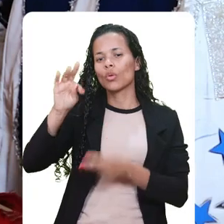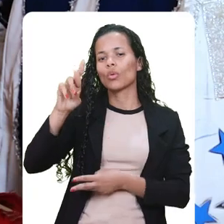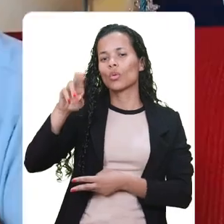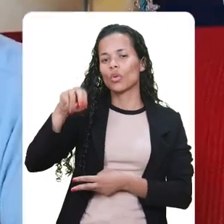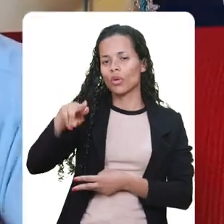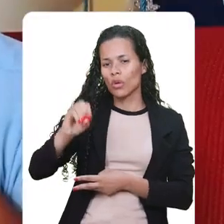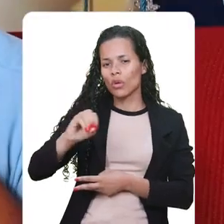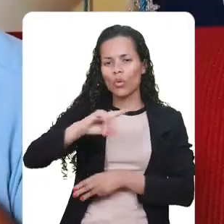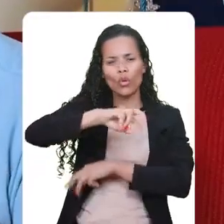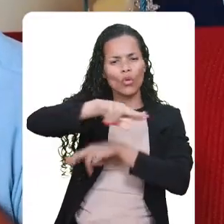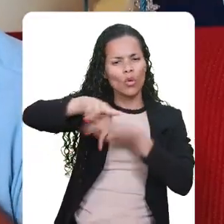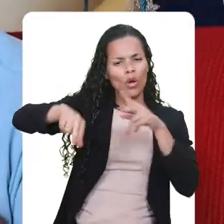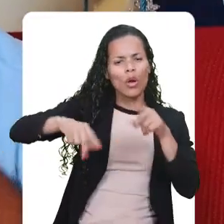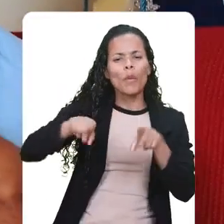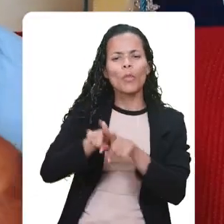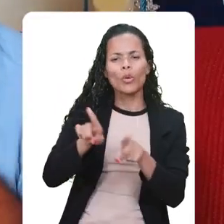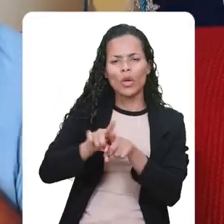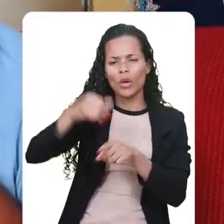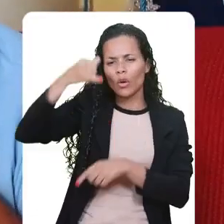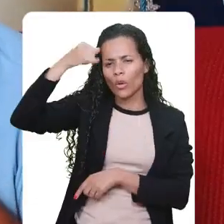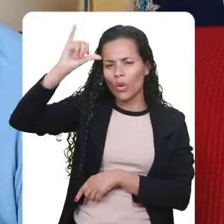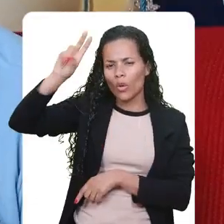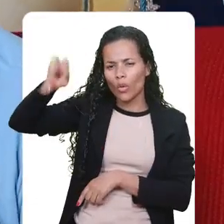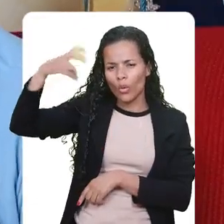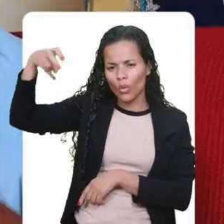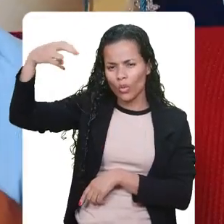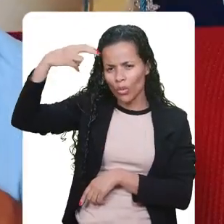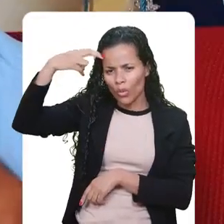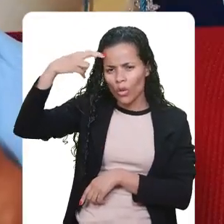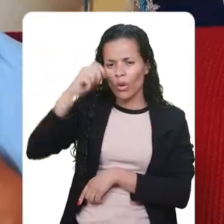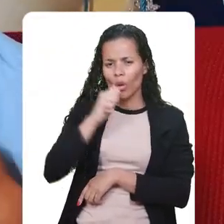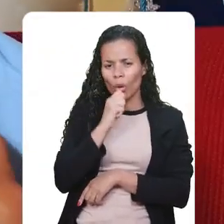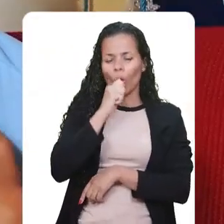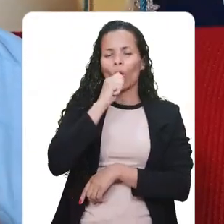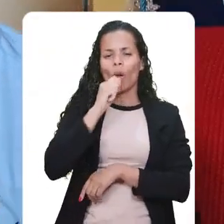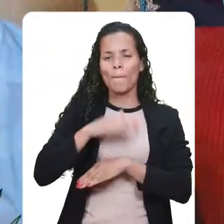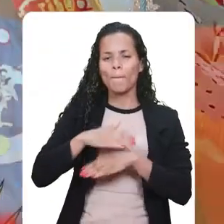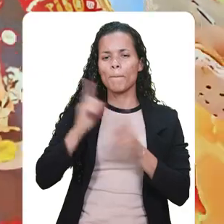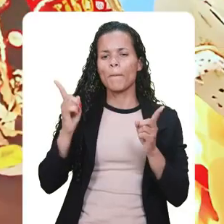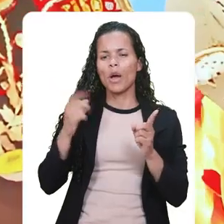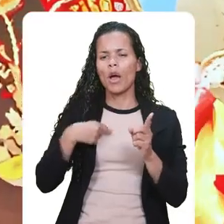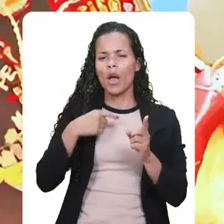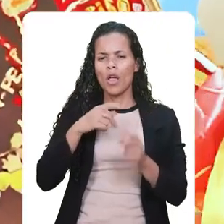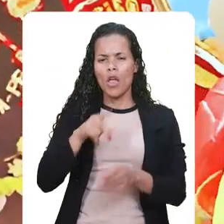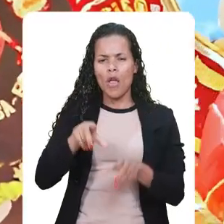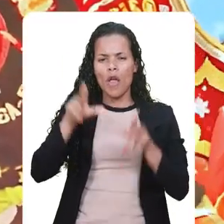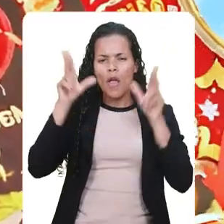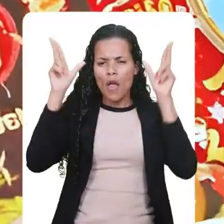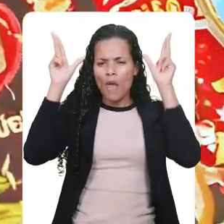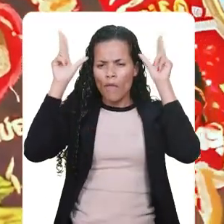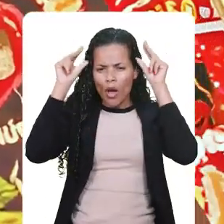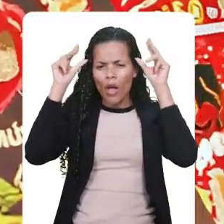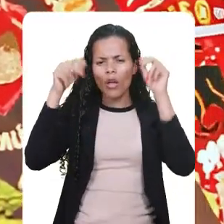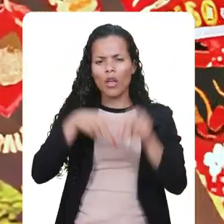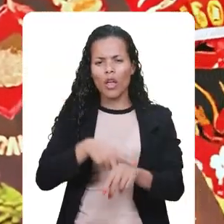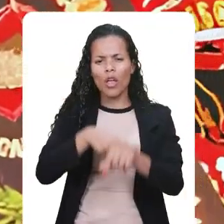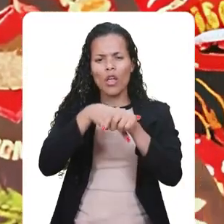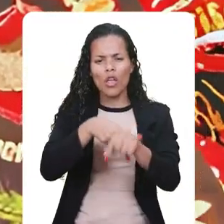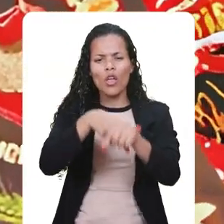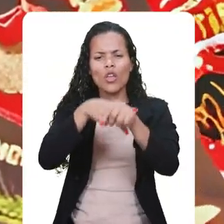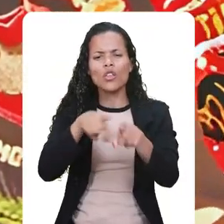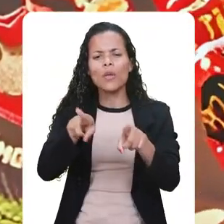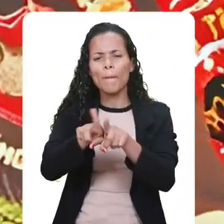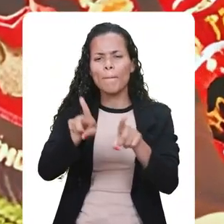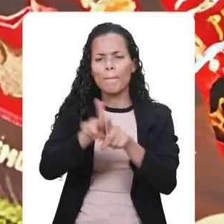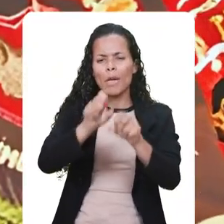se vai. Porque a cultura do boi de buzina de Timbaúba é puxada mais para essa questão de vaqueiro, mais nordeste, aquele boi de